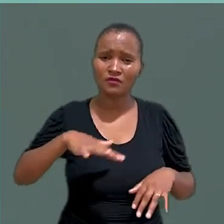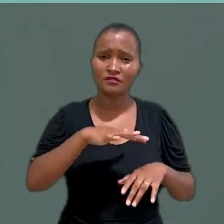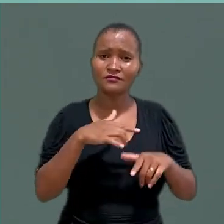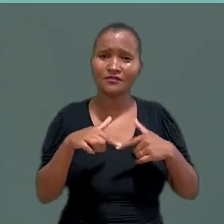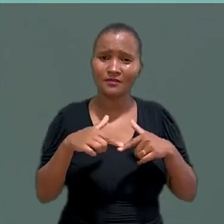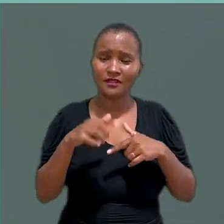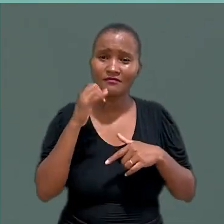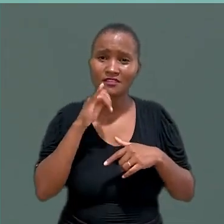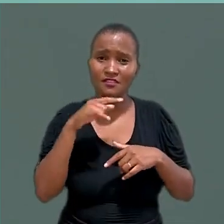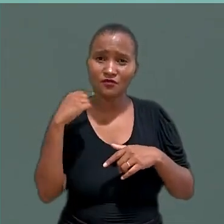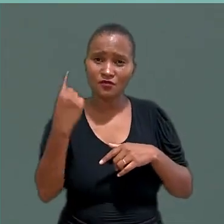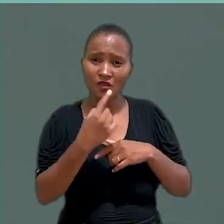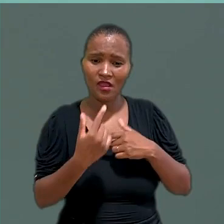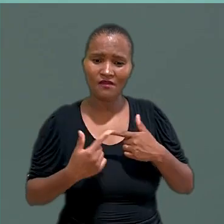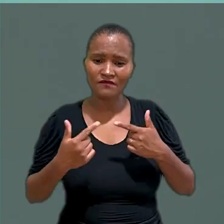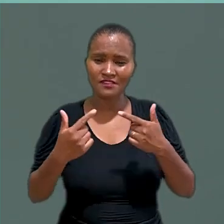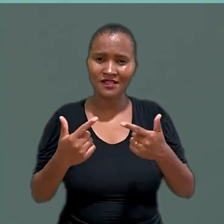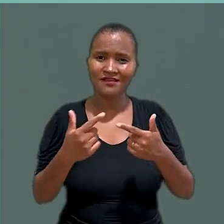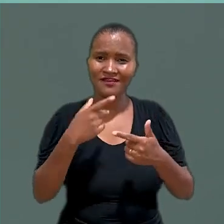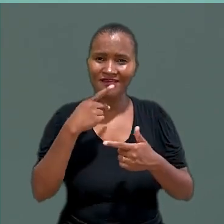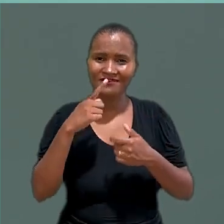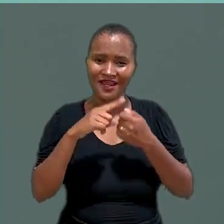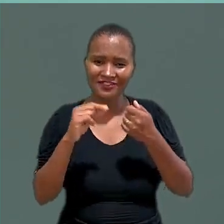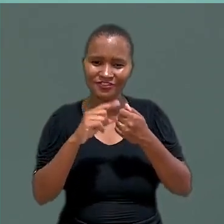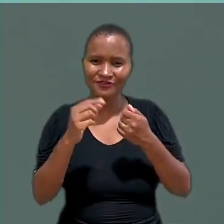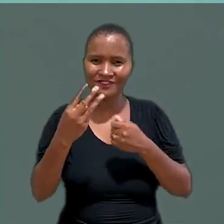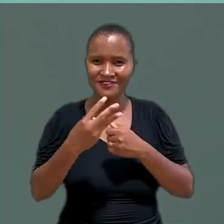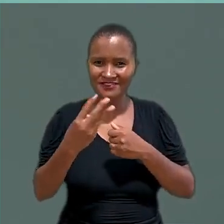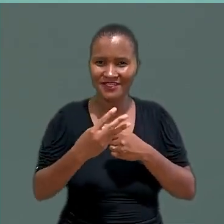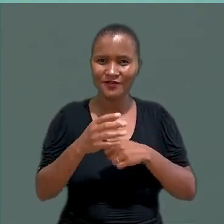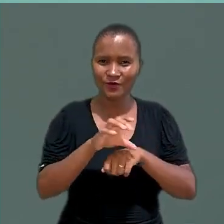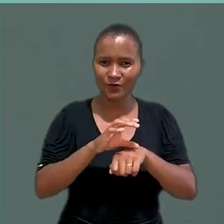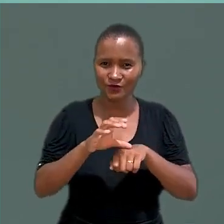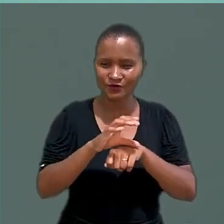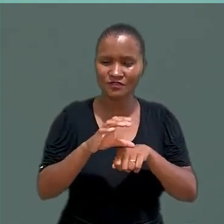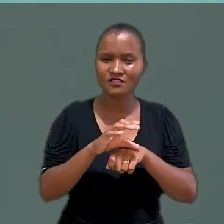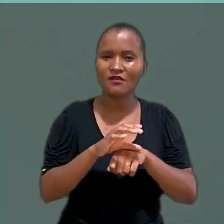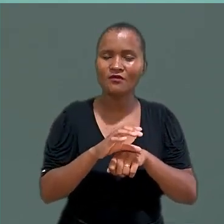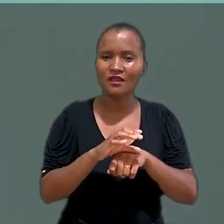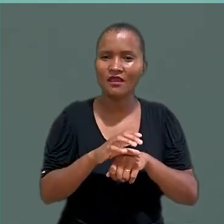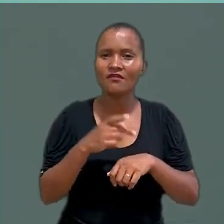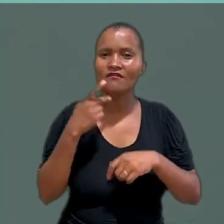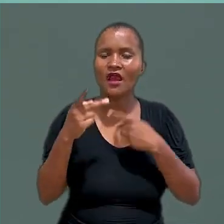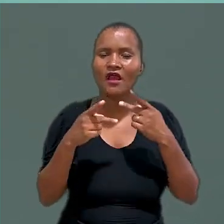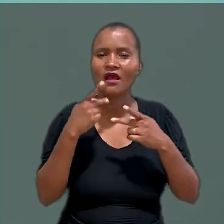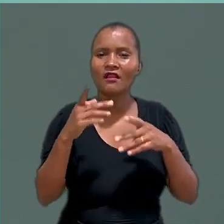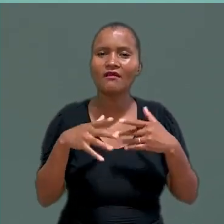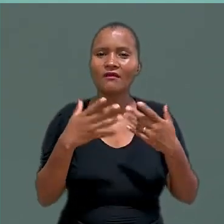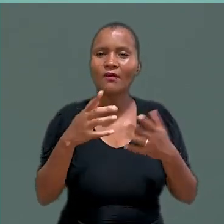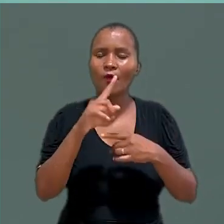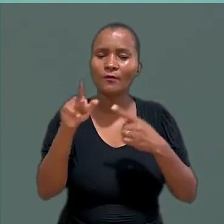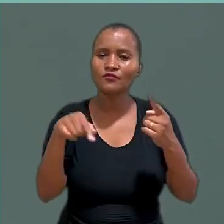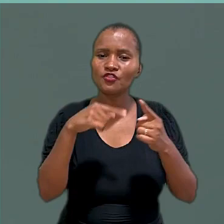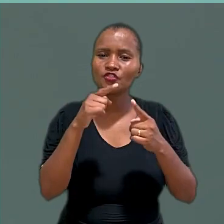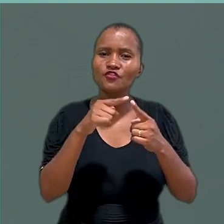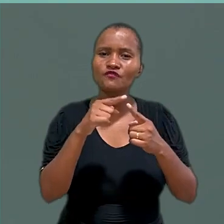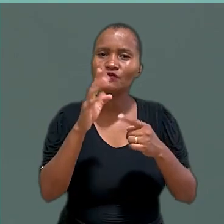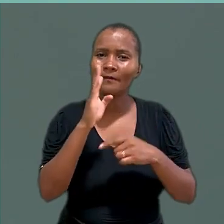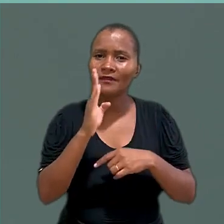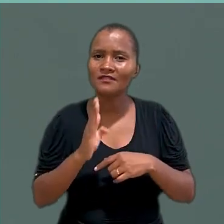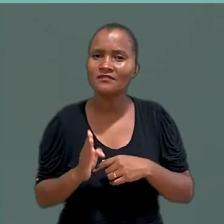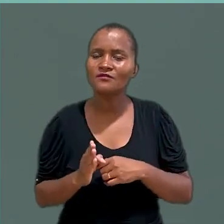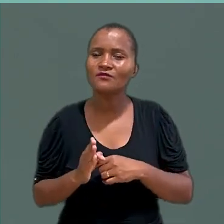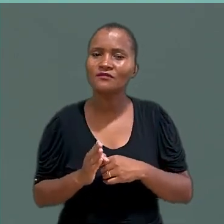se a gente for avançar, a gente vai ver que o artigo 3º da Constituição, ali estão ditos quais os objetivos da